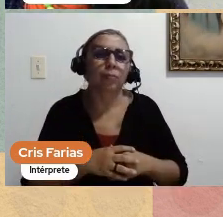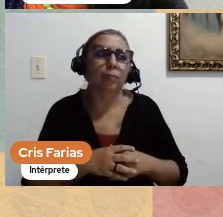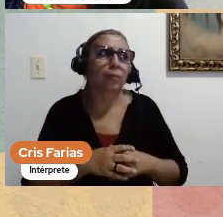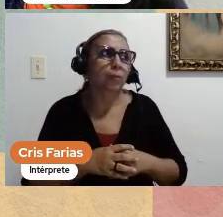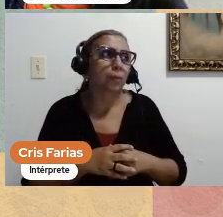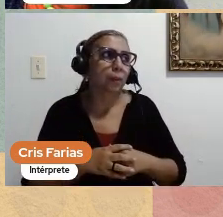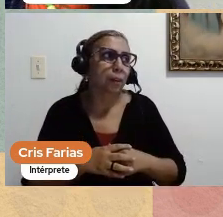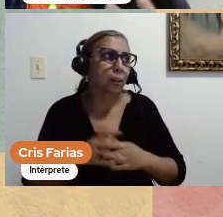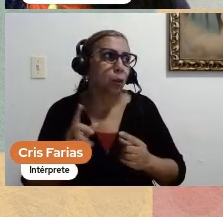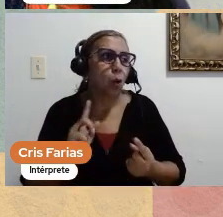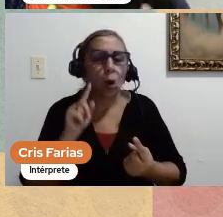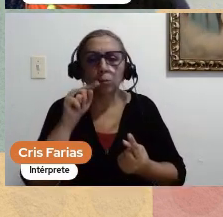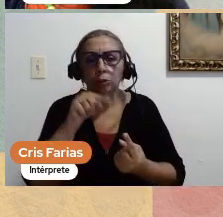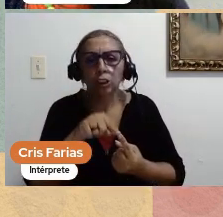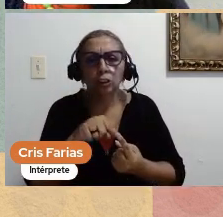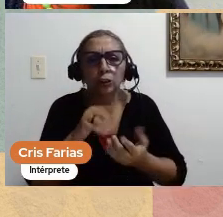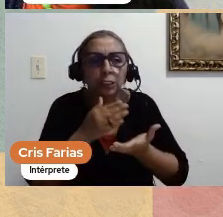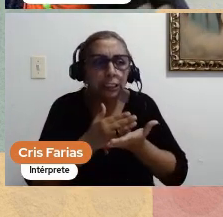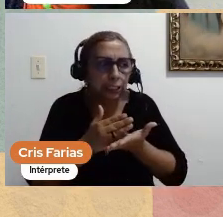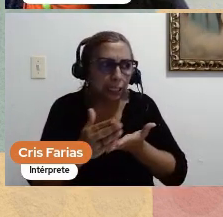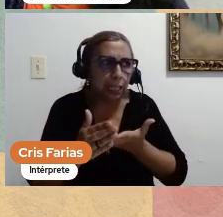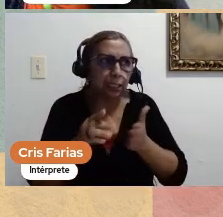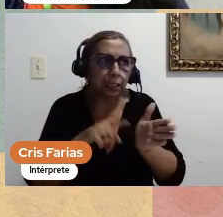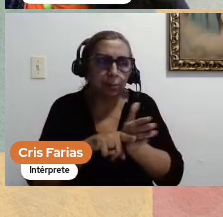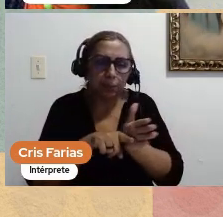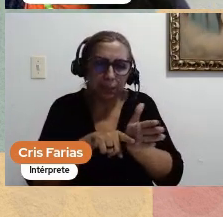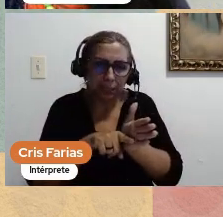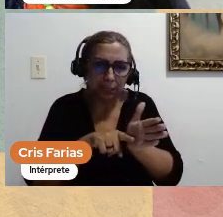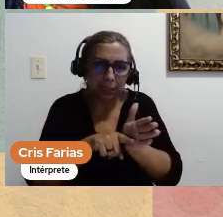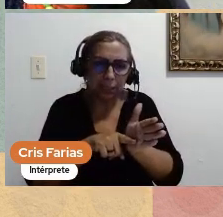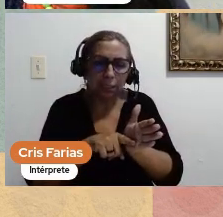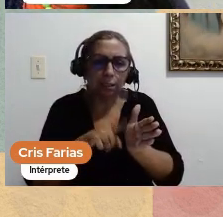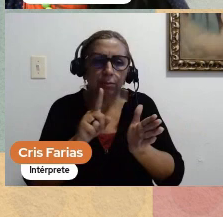O objetivo inicial da pesquisa, da dissertação,